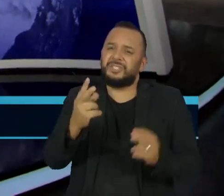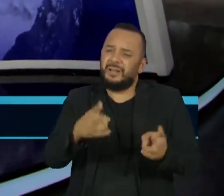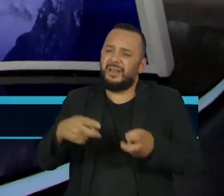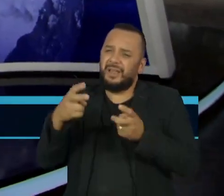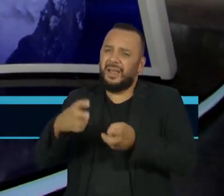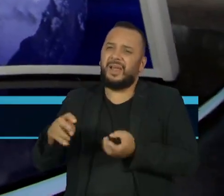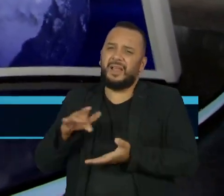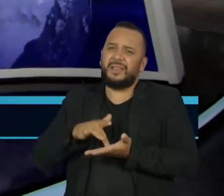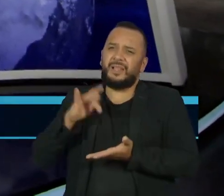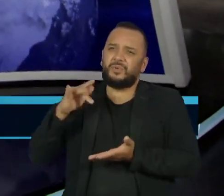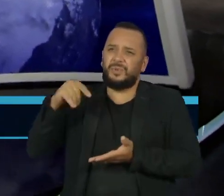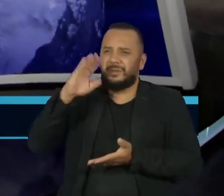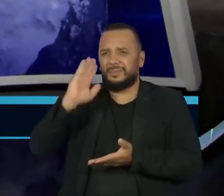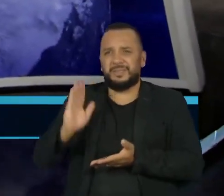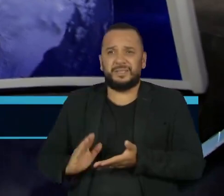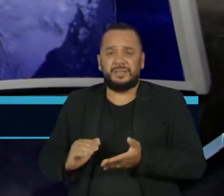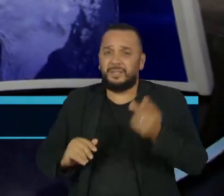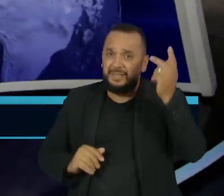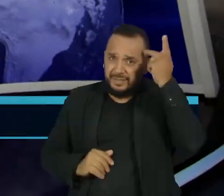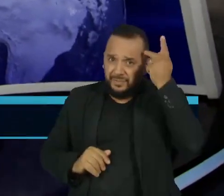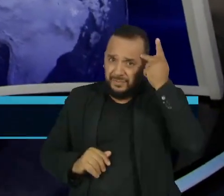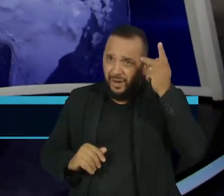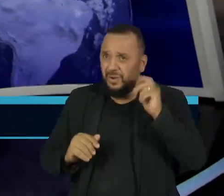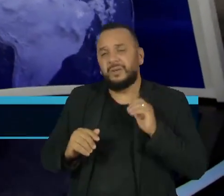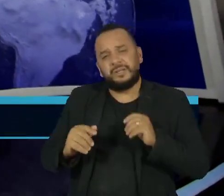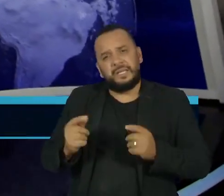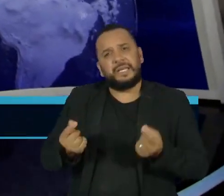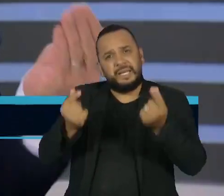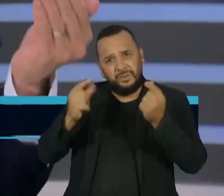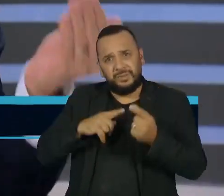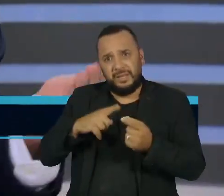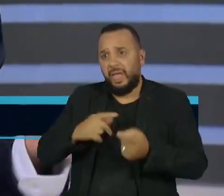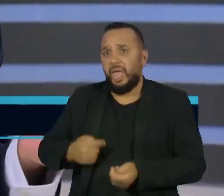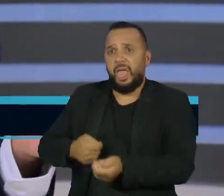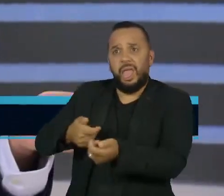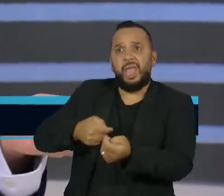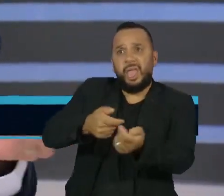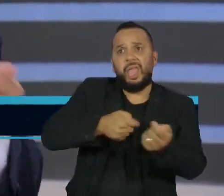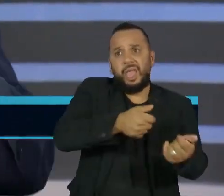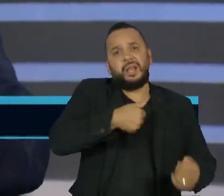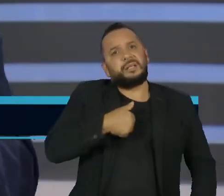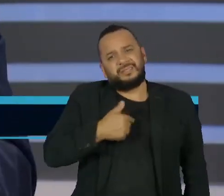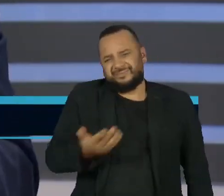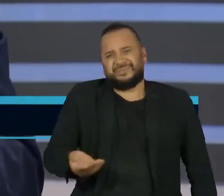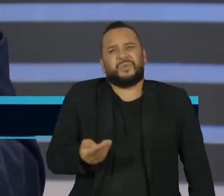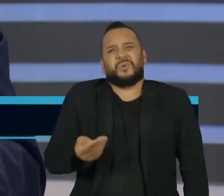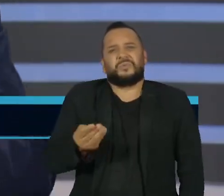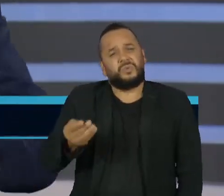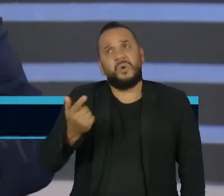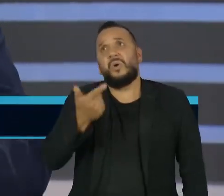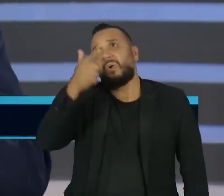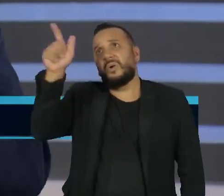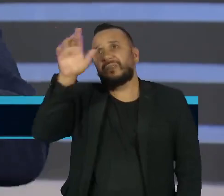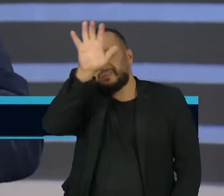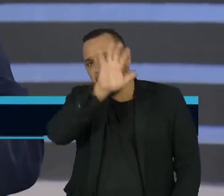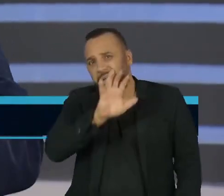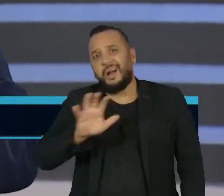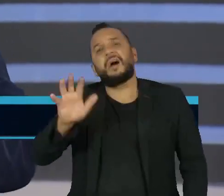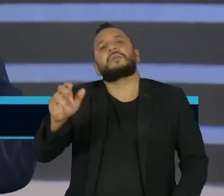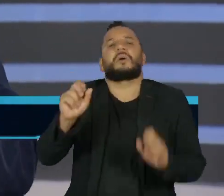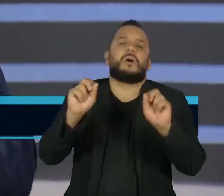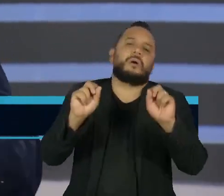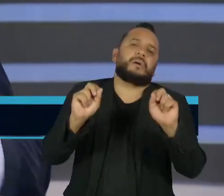possível um estado tão rico como São Paulo ter renúncia fiscal. Você pode usar isso num estado mais atrasado. Então, a grande questão é quem tem lobby, quem tem